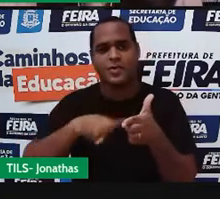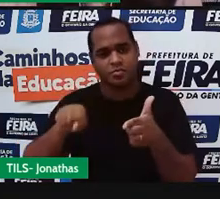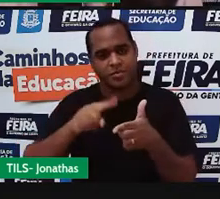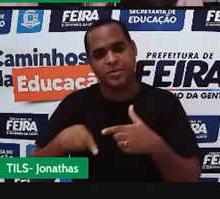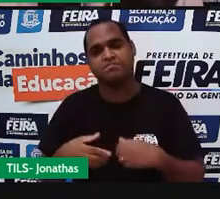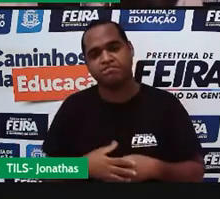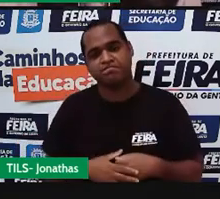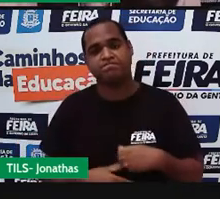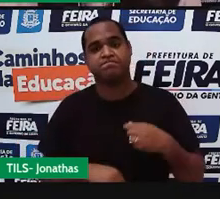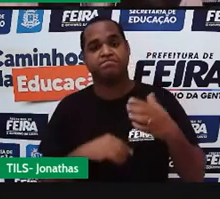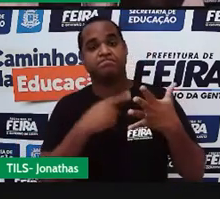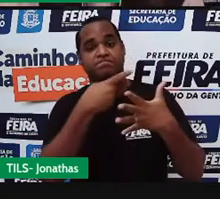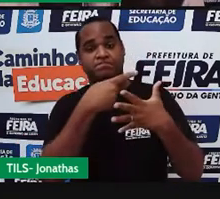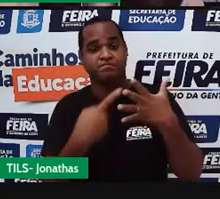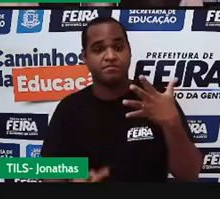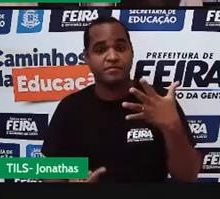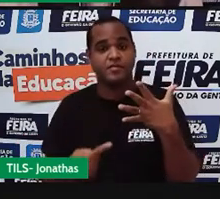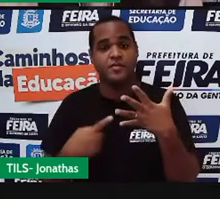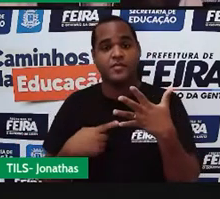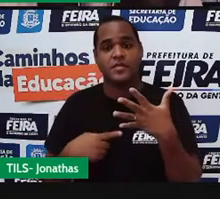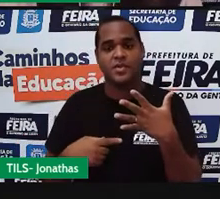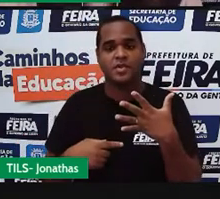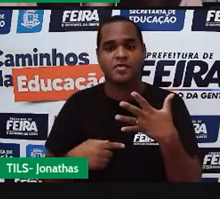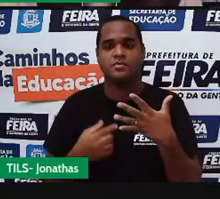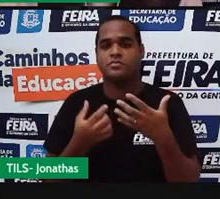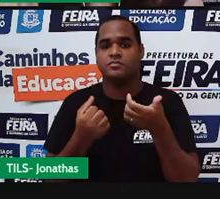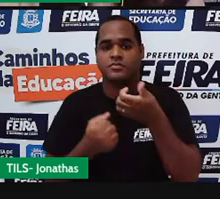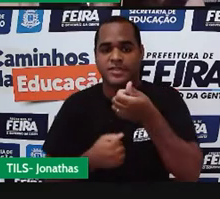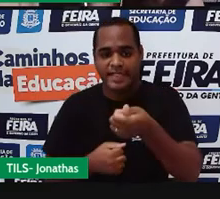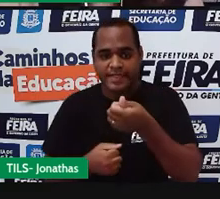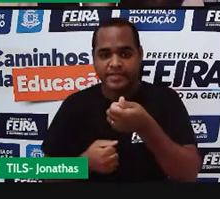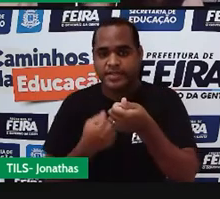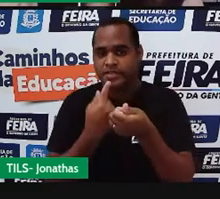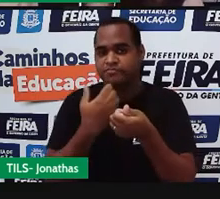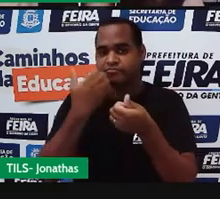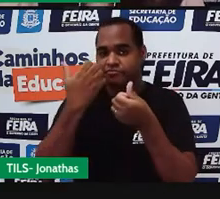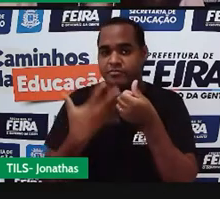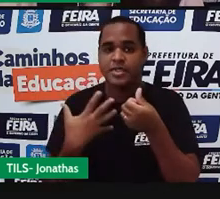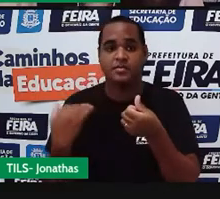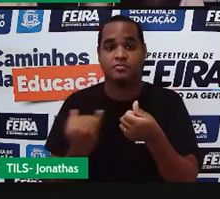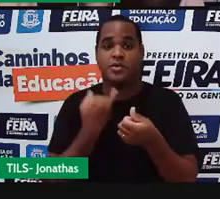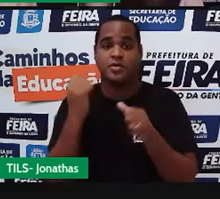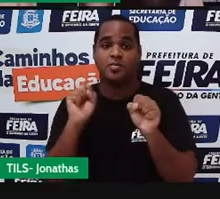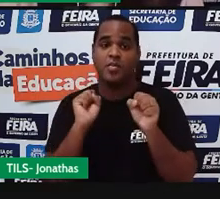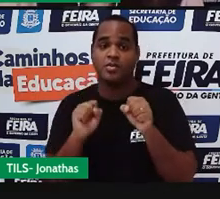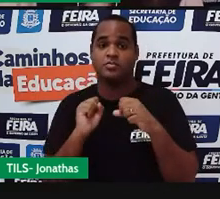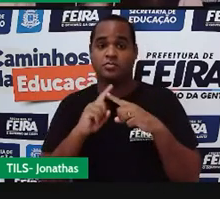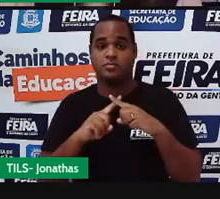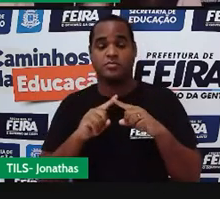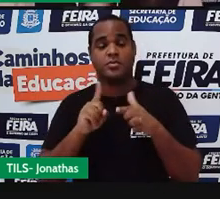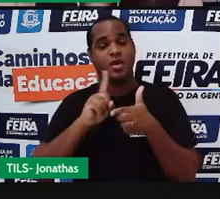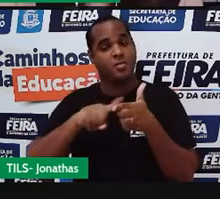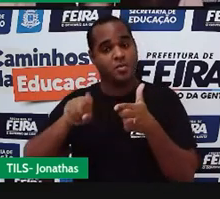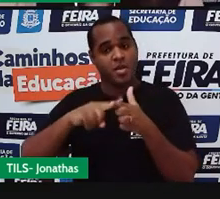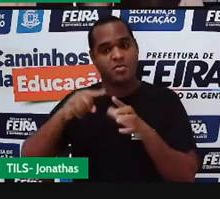ó e aqui eu trouxe alguns exemplos né de consequências desse aquecimento global Então esse aumento da temperatura média